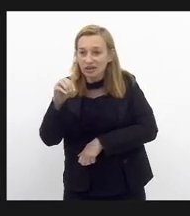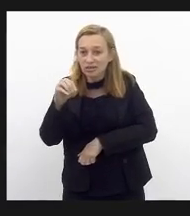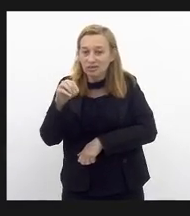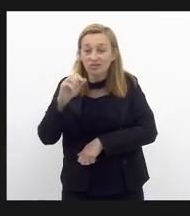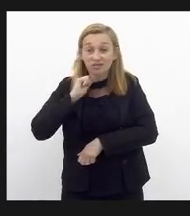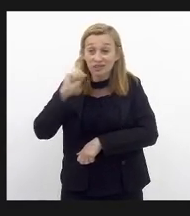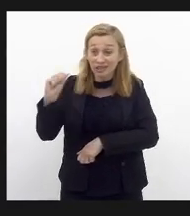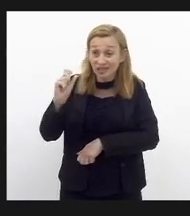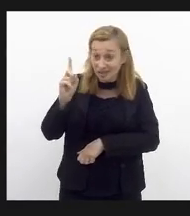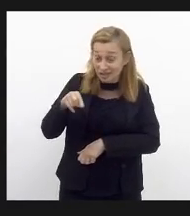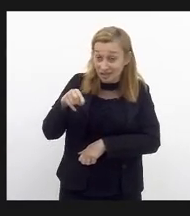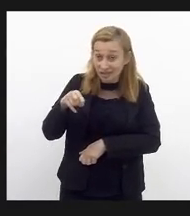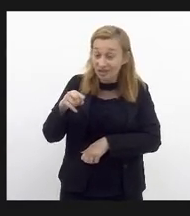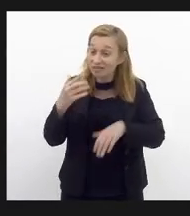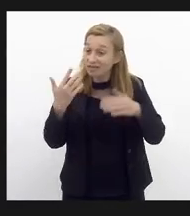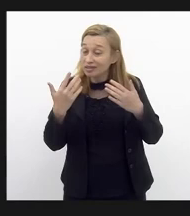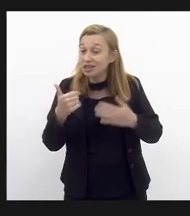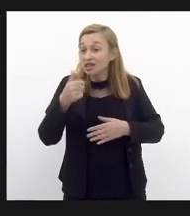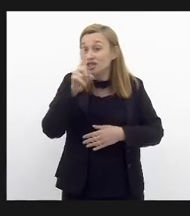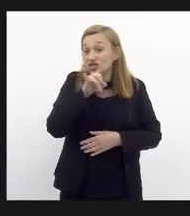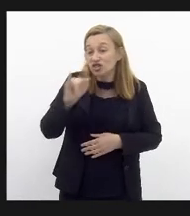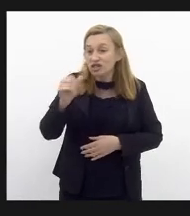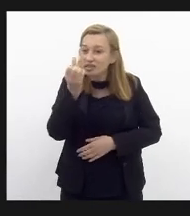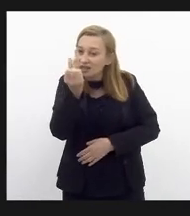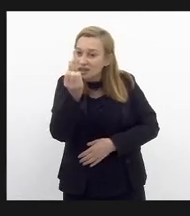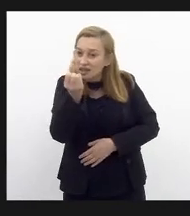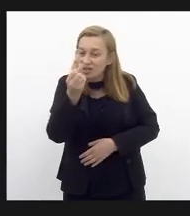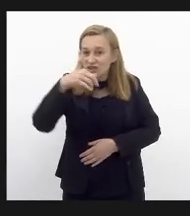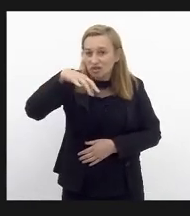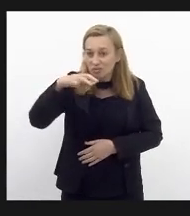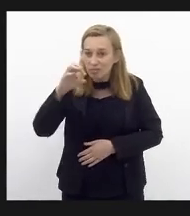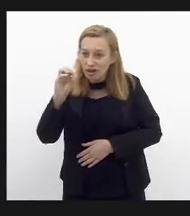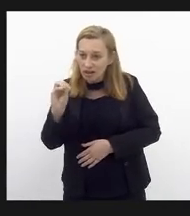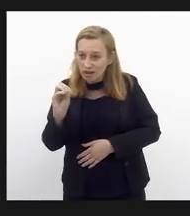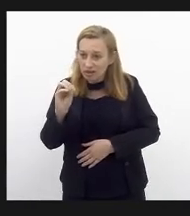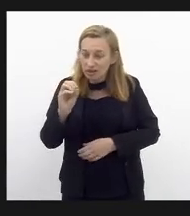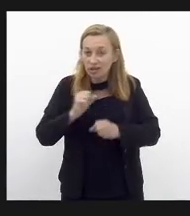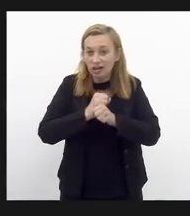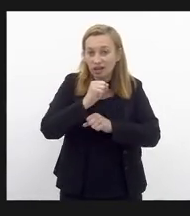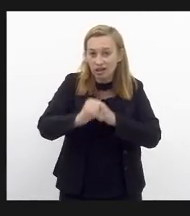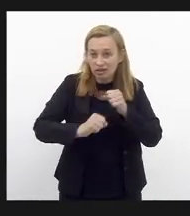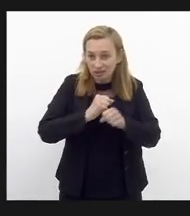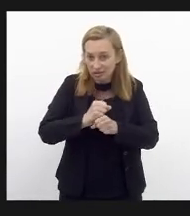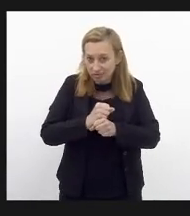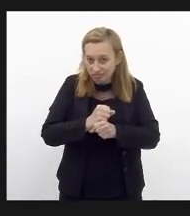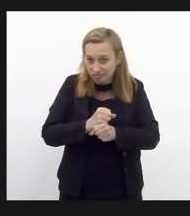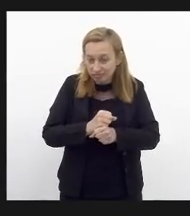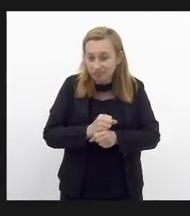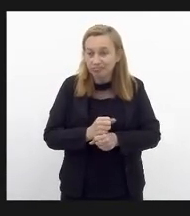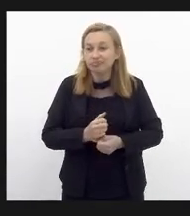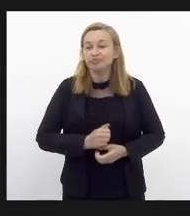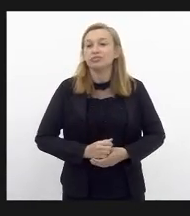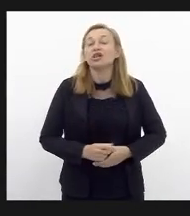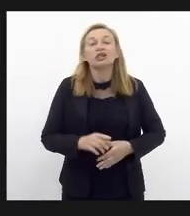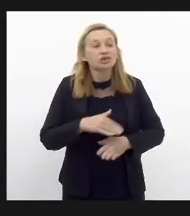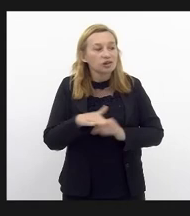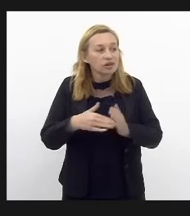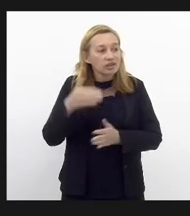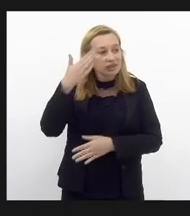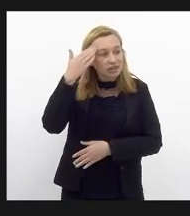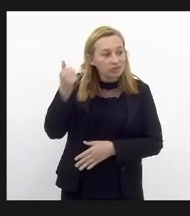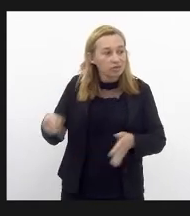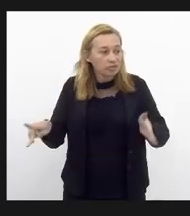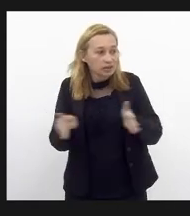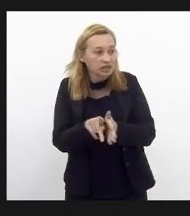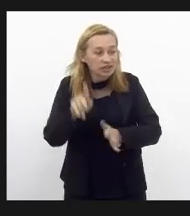né, comemorando aí no dia 6 de maio, anualmente. Palácio Tiradentes, todos nós sabemos, faz